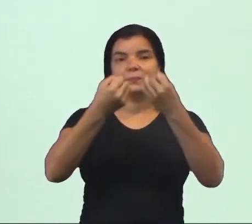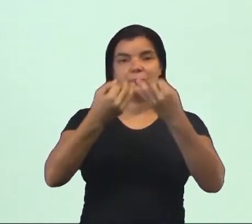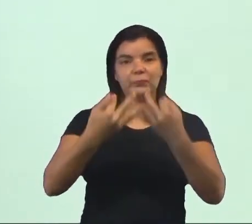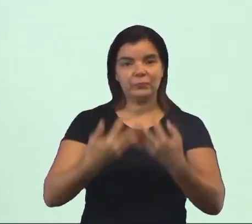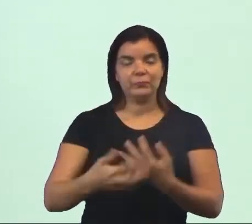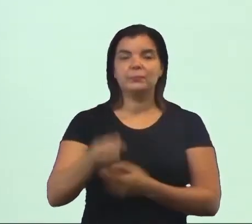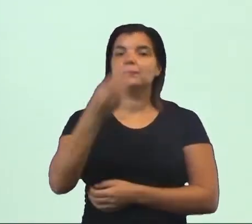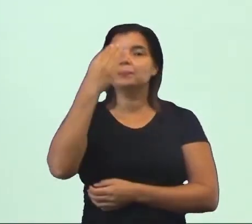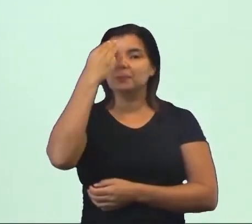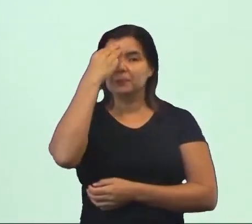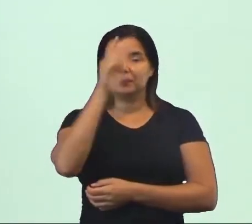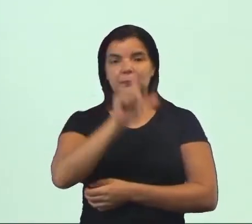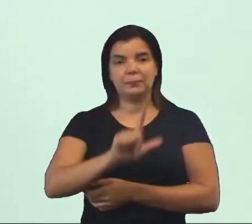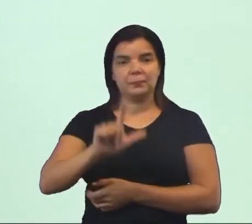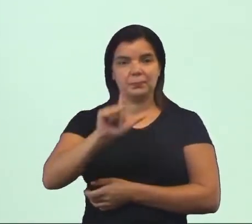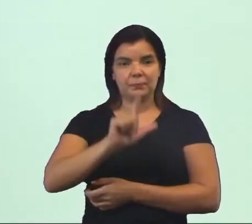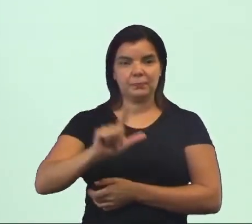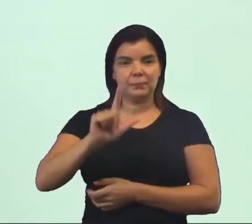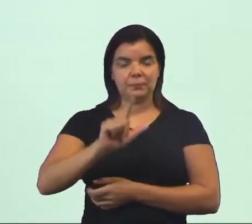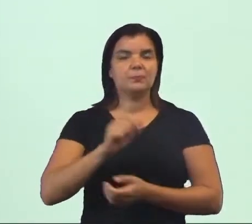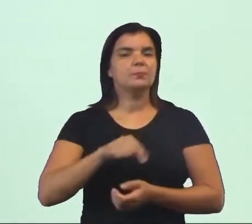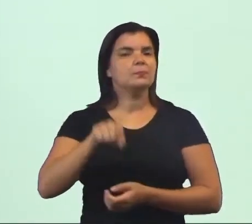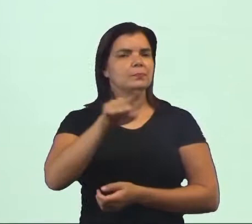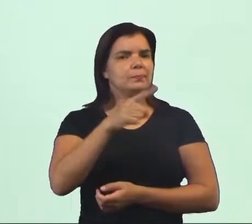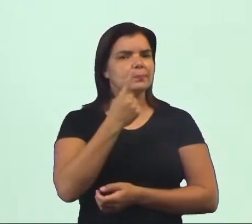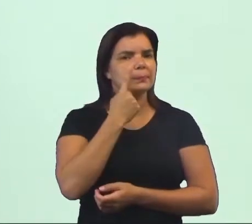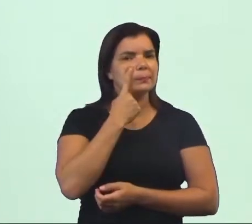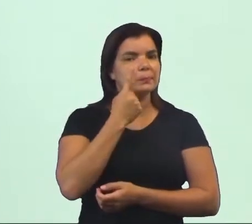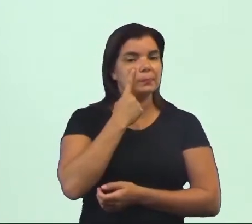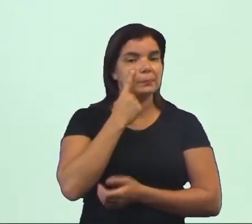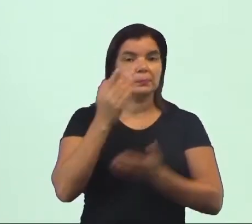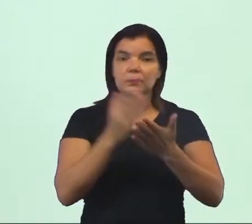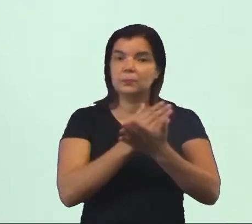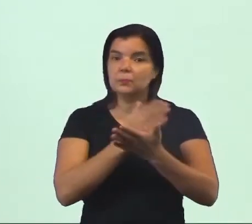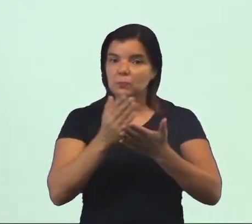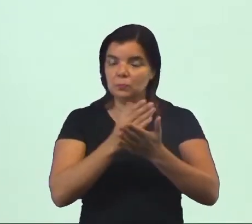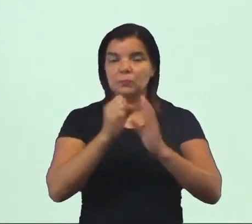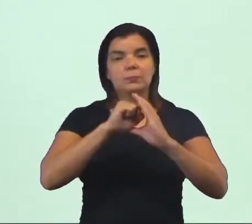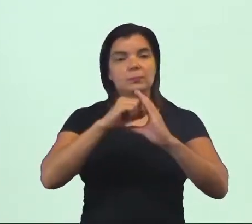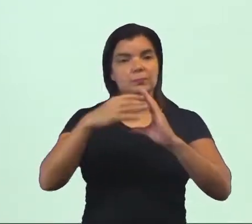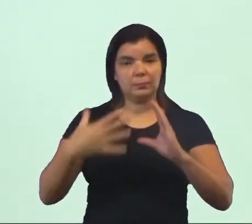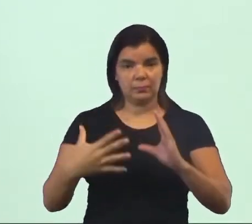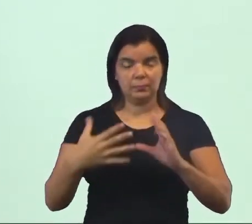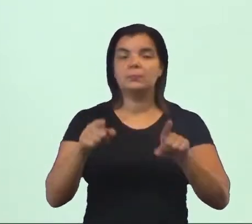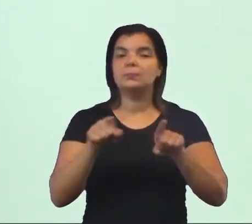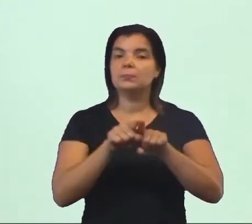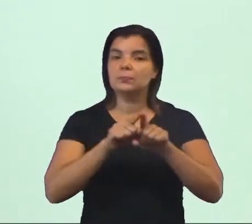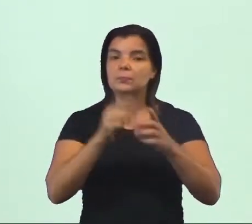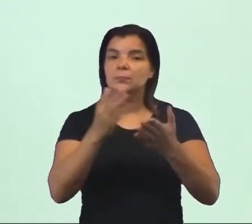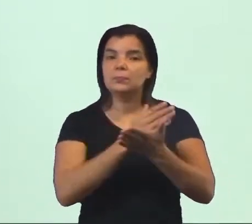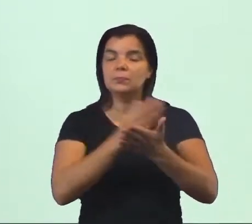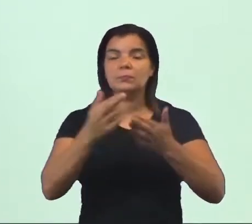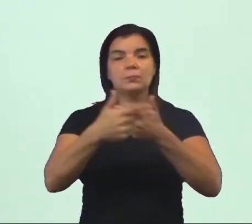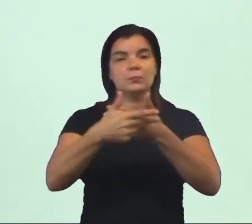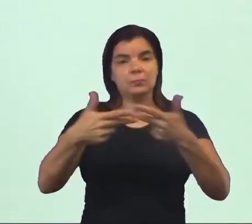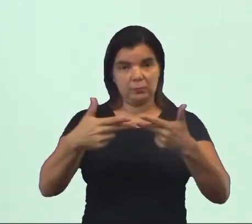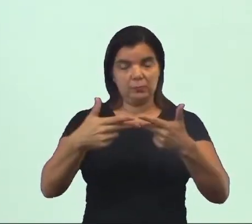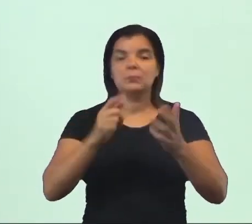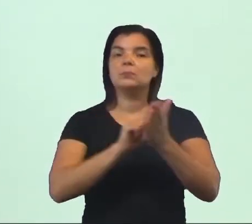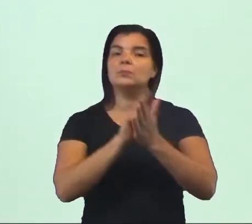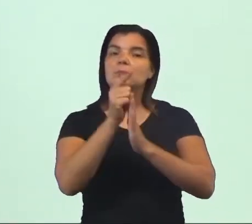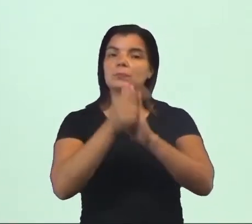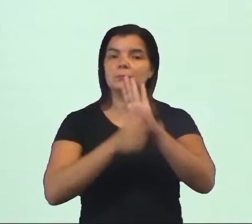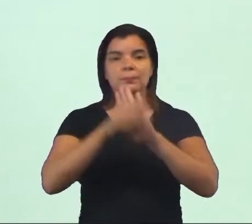de memórias literárias. Vamos observar algumas características, alguns aspectos desse